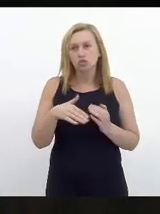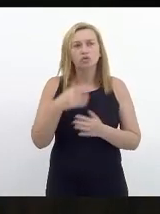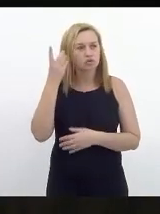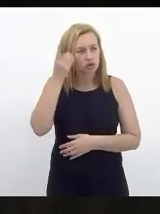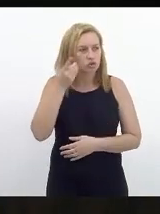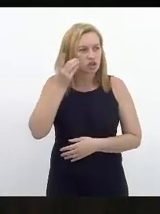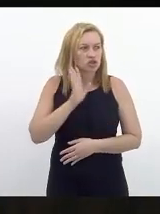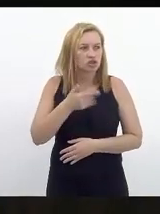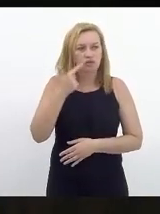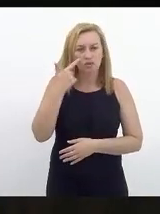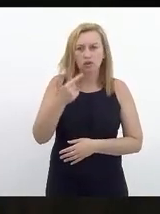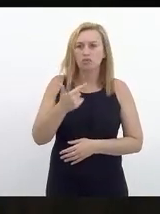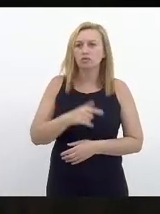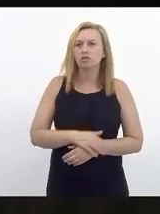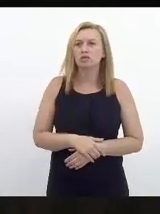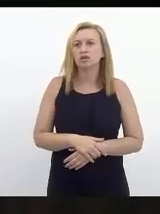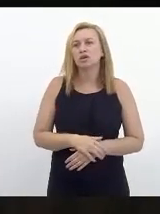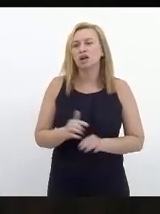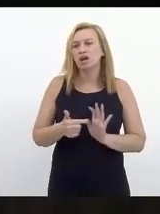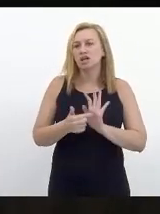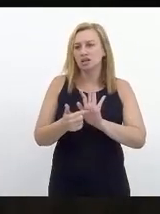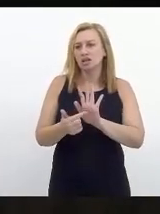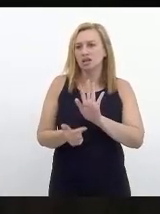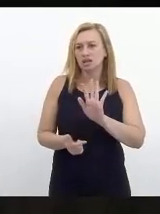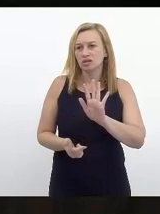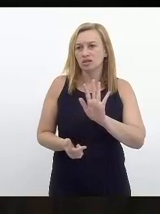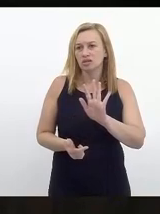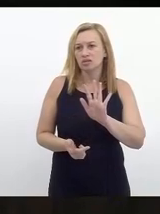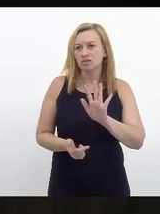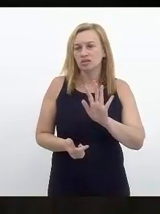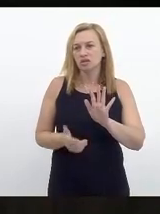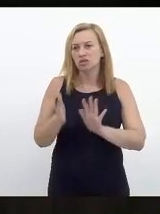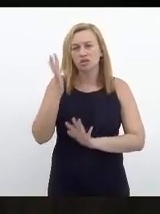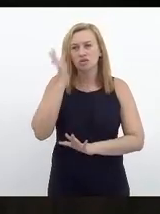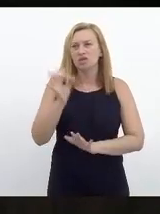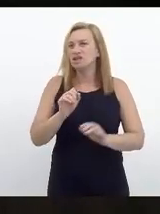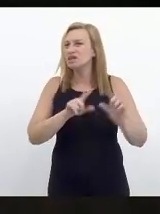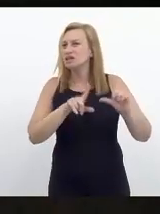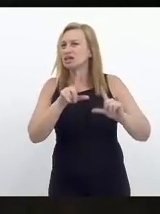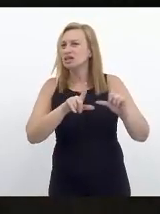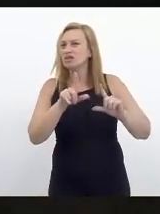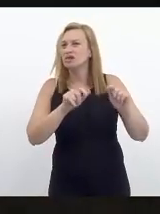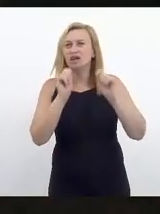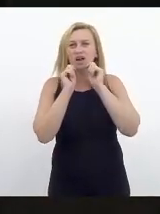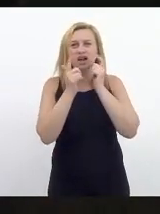ter visto. É essa aqui. Não sei se a TV consegue pegar.